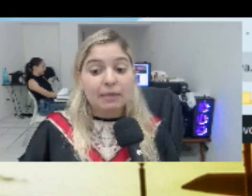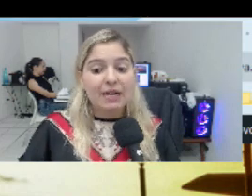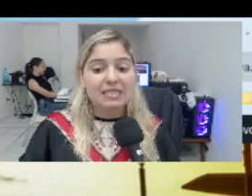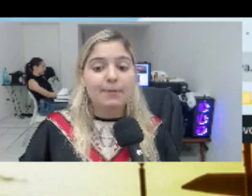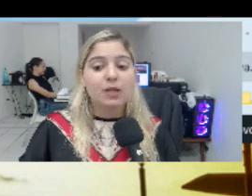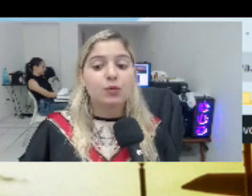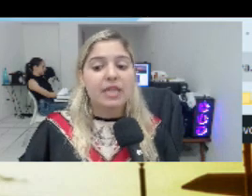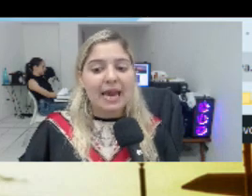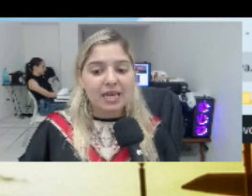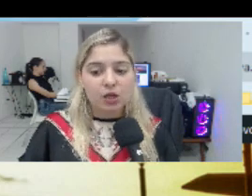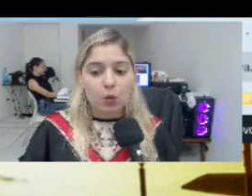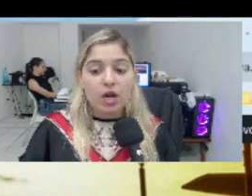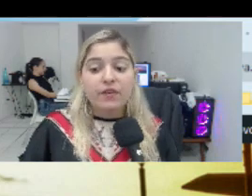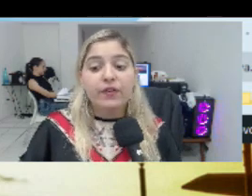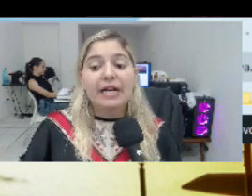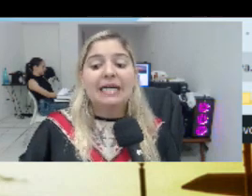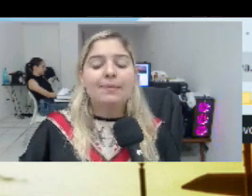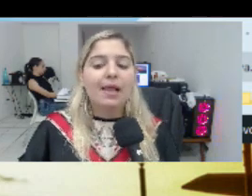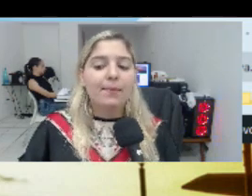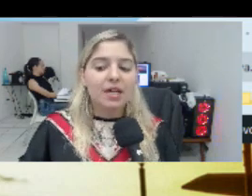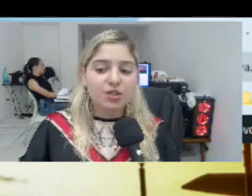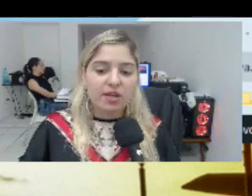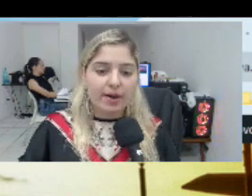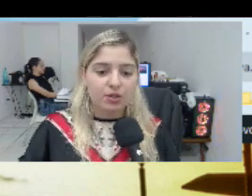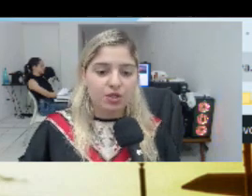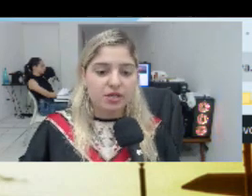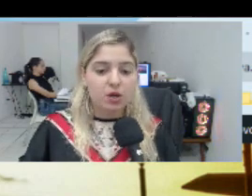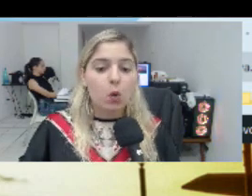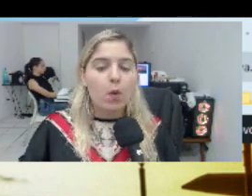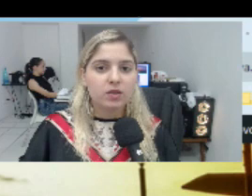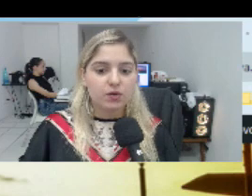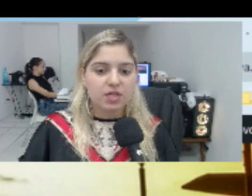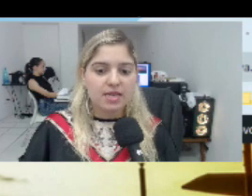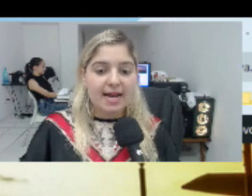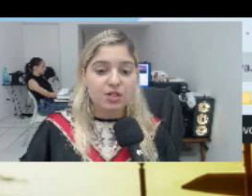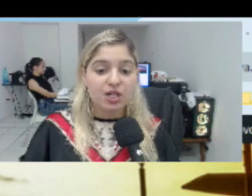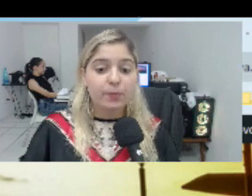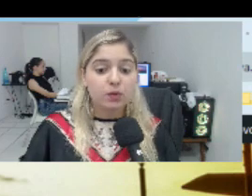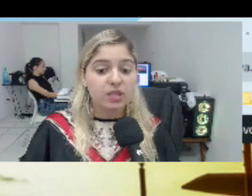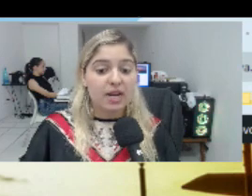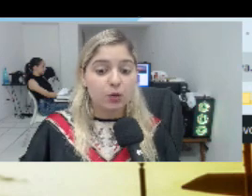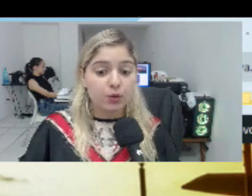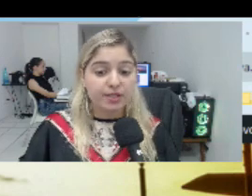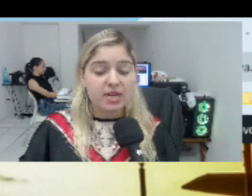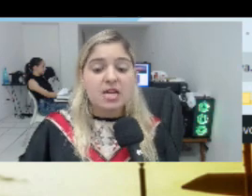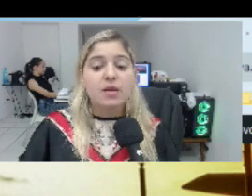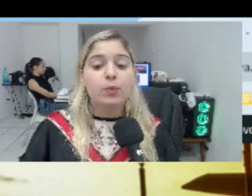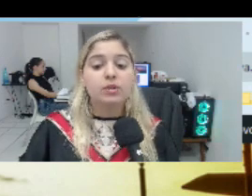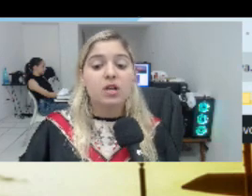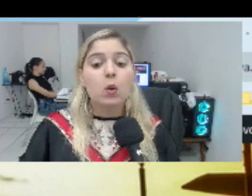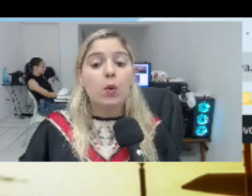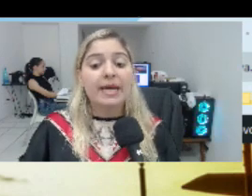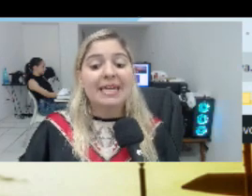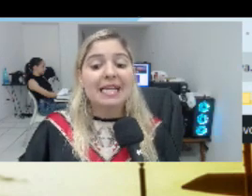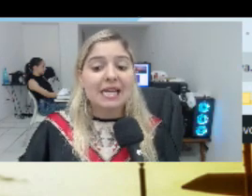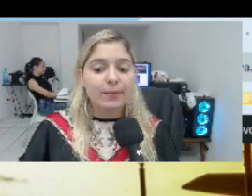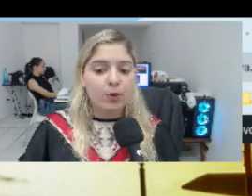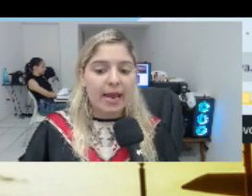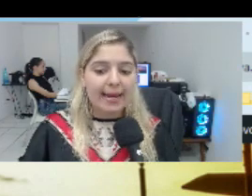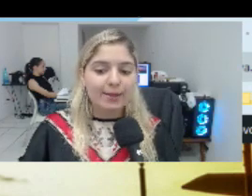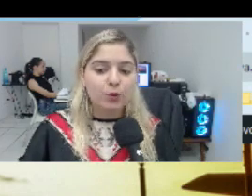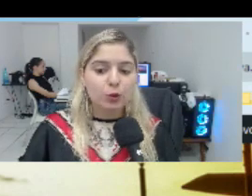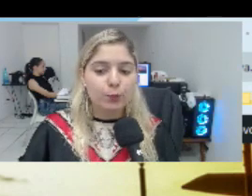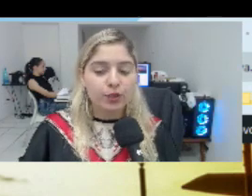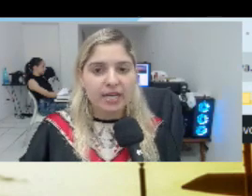PEC, tem embasamento técnico, foi amplamente debatida com a sociedade e por senadores e busca o